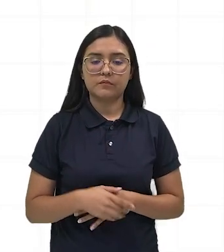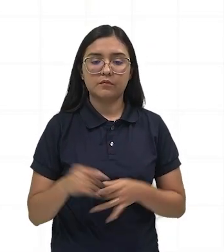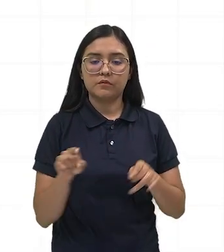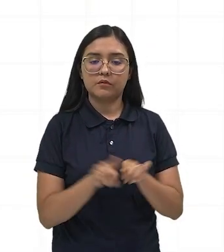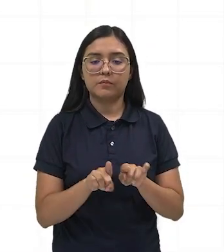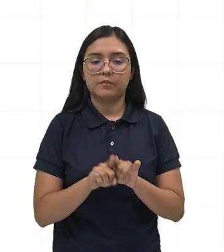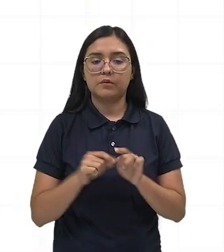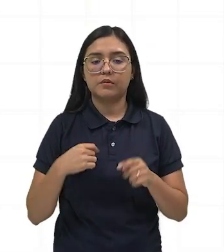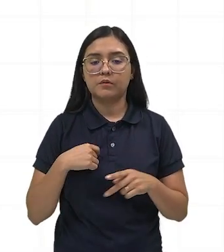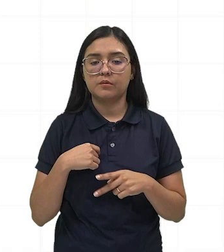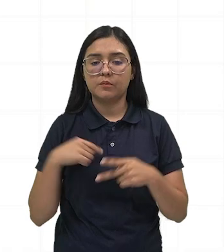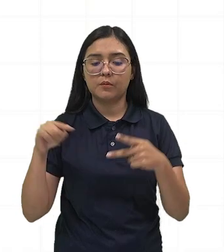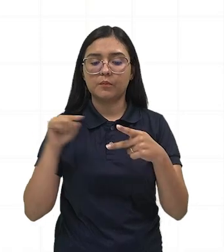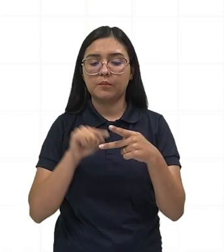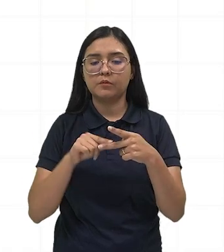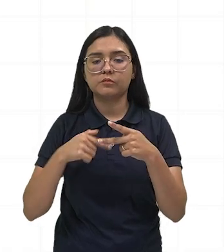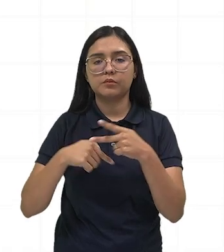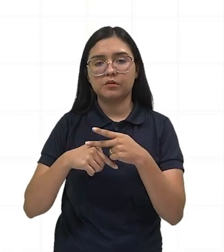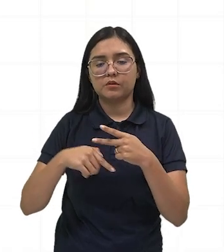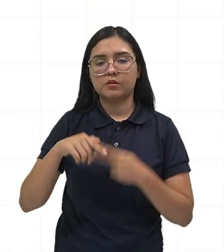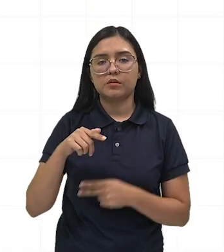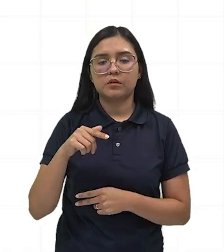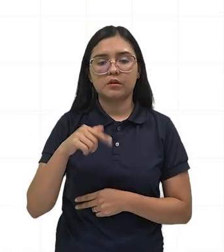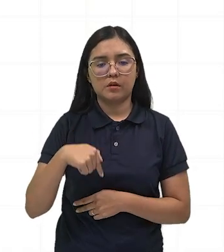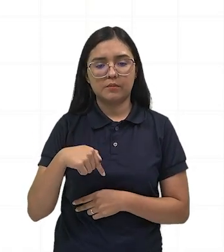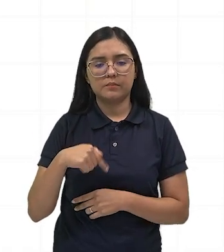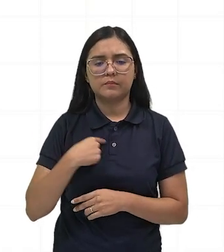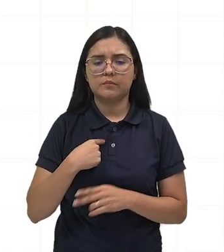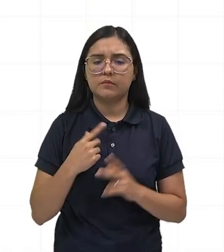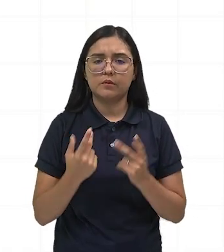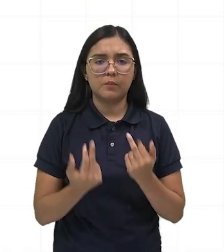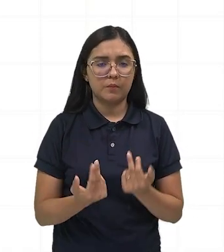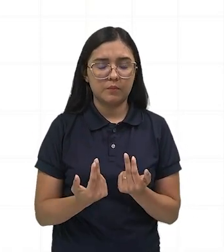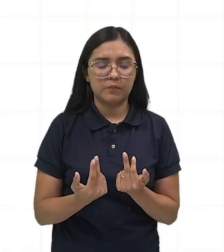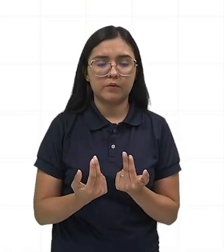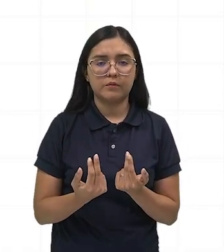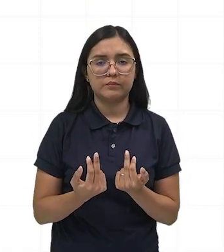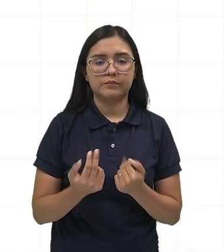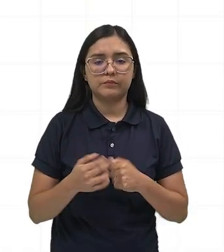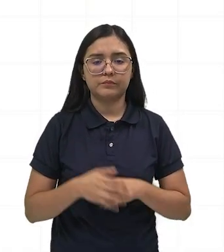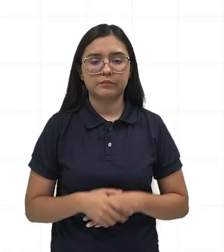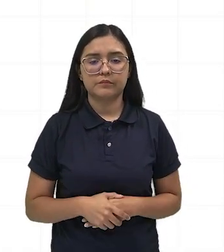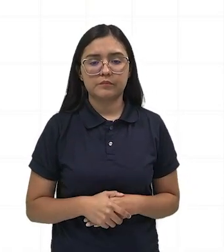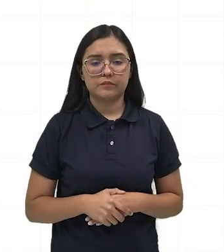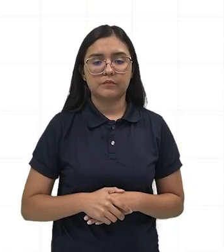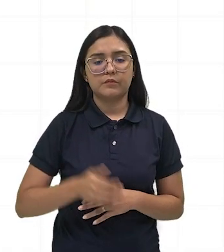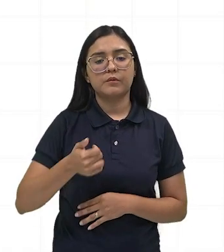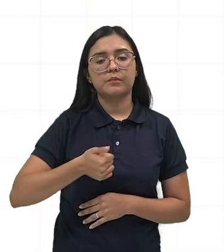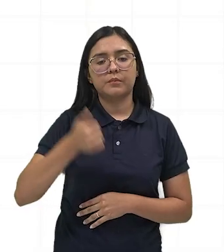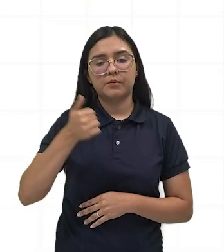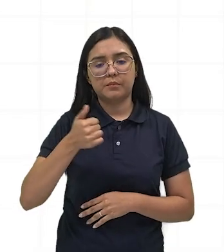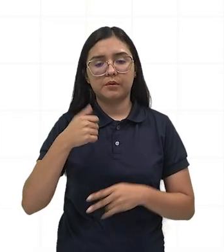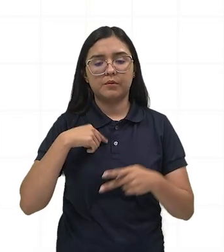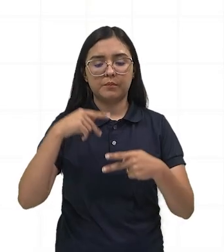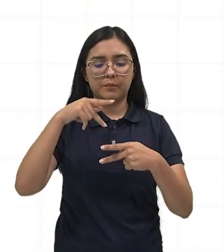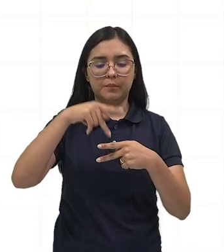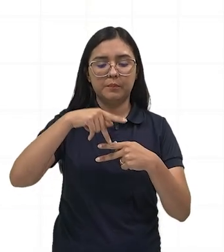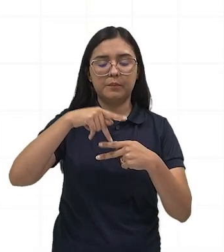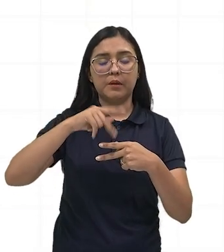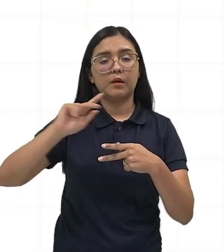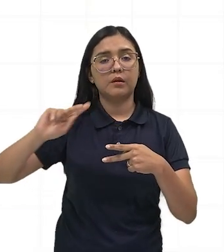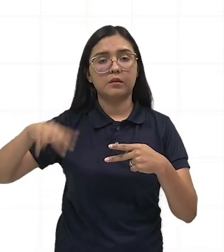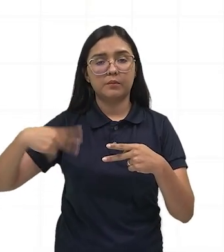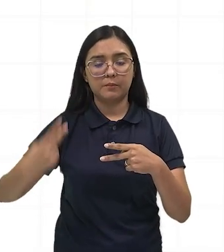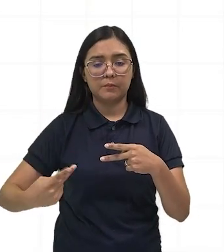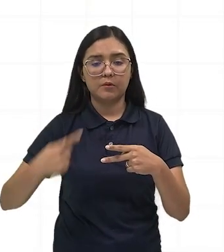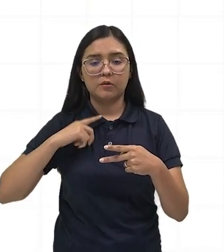E fazer também no ponto Q, ó, do mesmo jeitinho. Tá? Então, primeiro a gente faz no ponto P, depois a gente troca